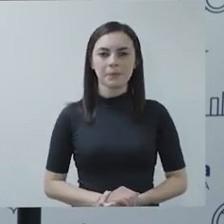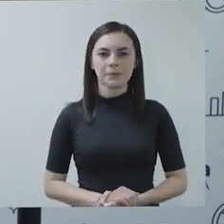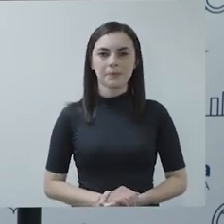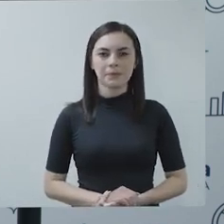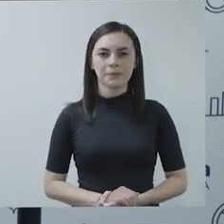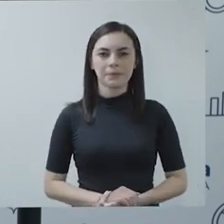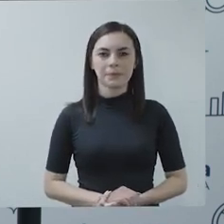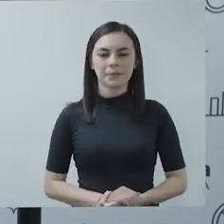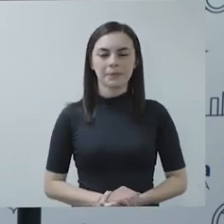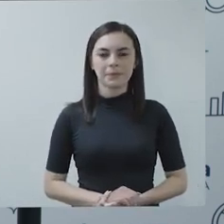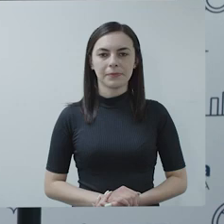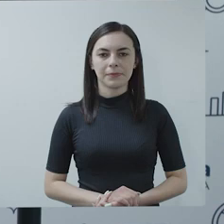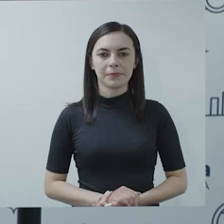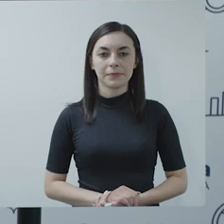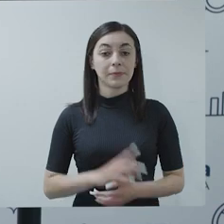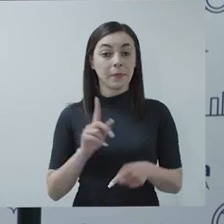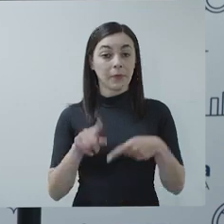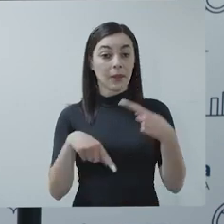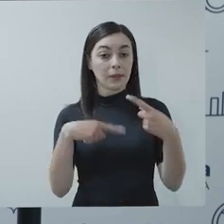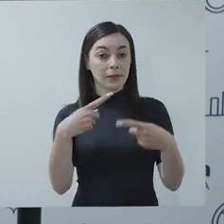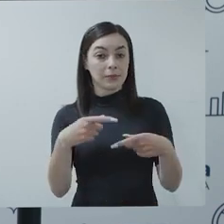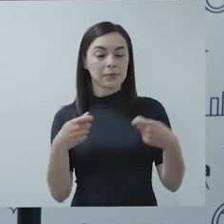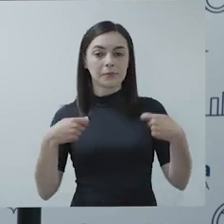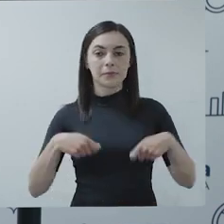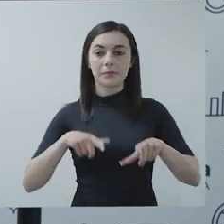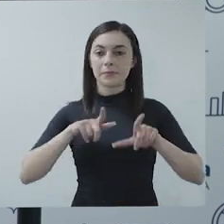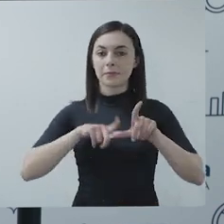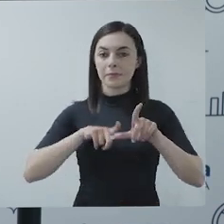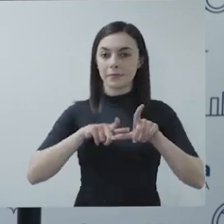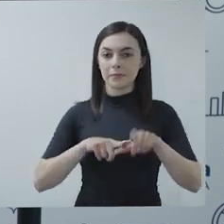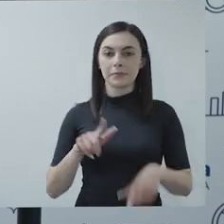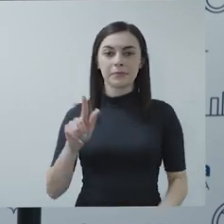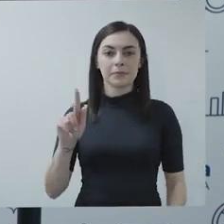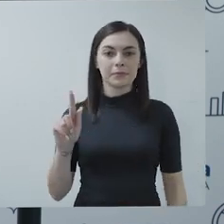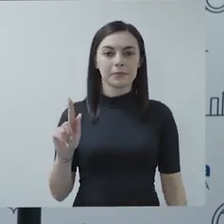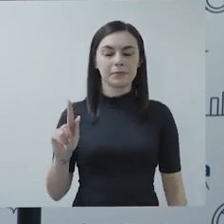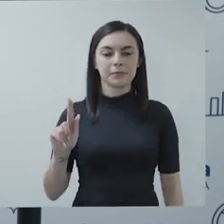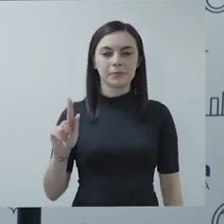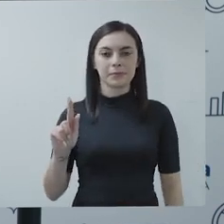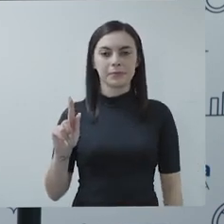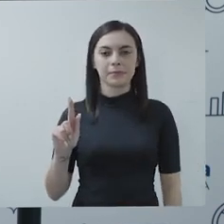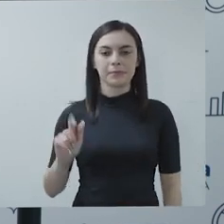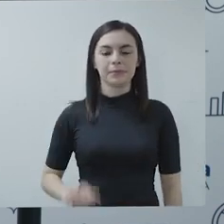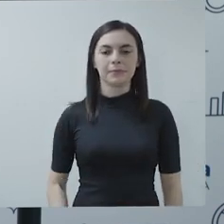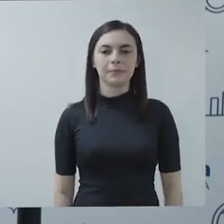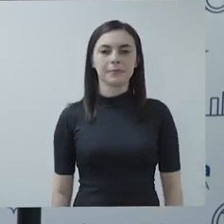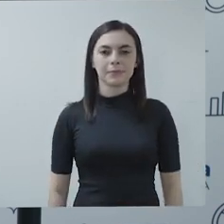Em seguida, vou precisar da letra G.